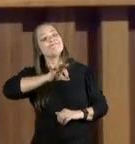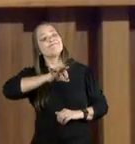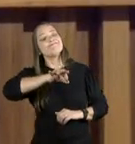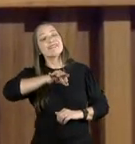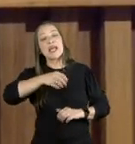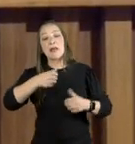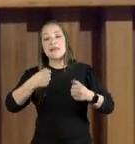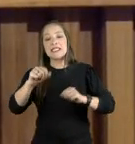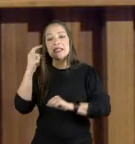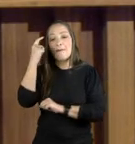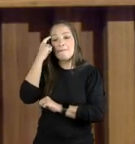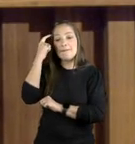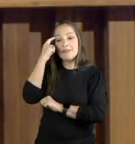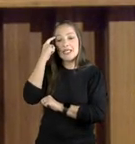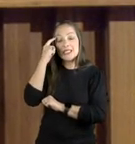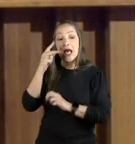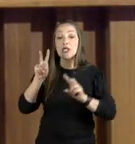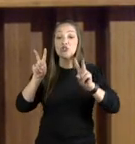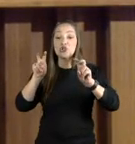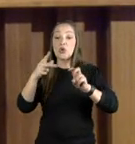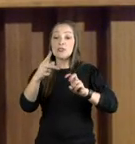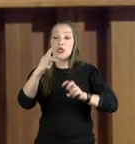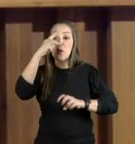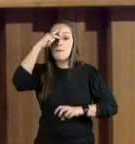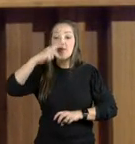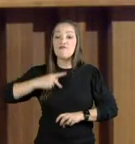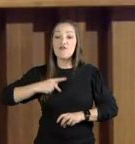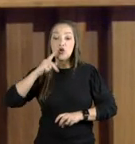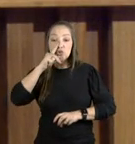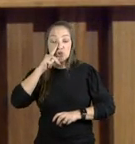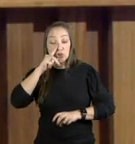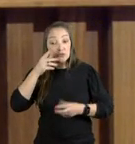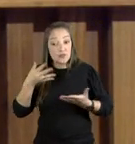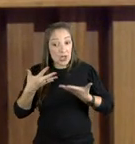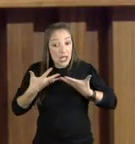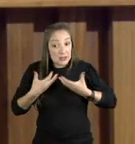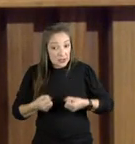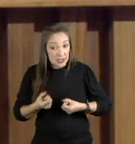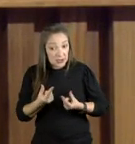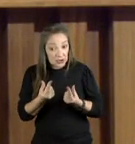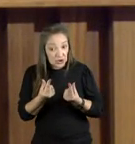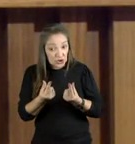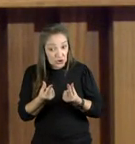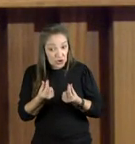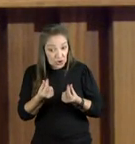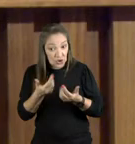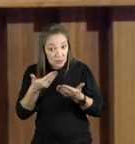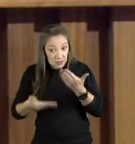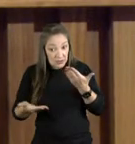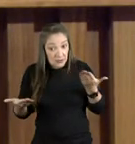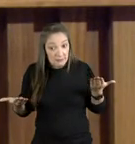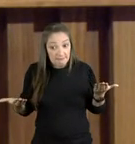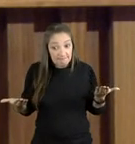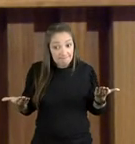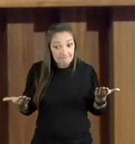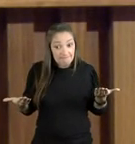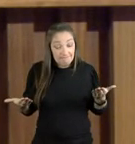deve ser pensado sobre o seu perfil de risco. Se é algo que você tolera perder dinheiro. Né? Que é algo que,